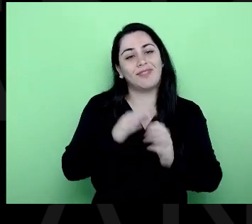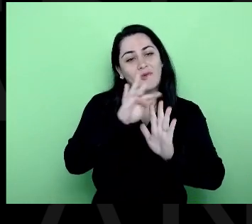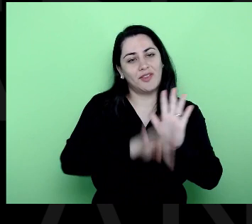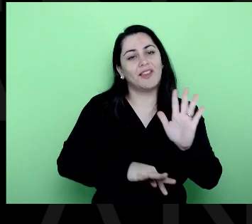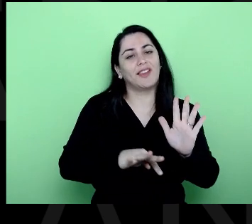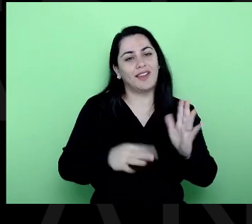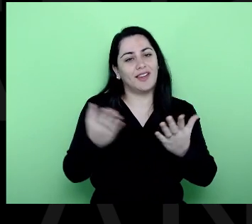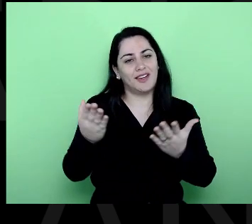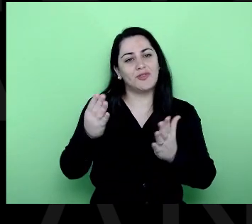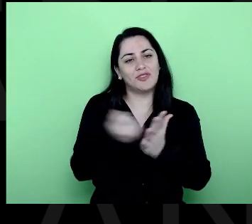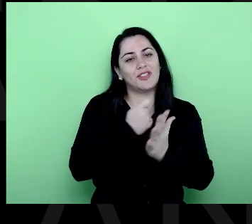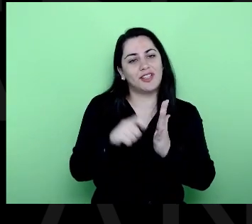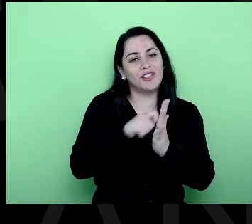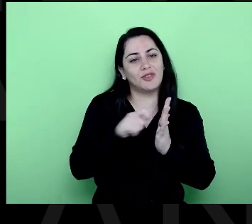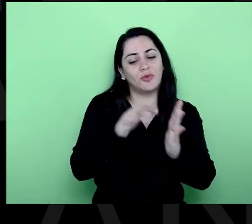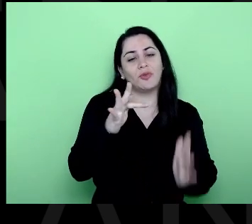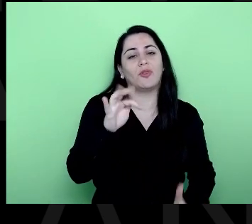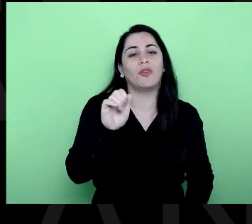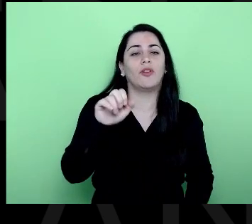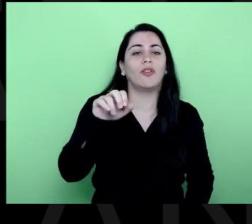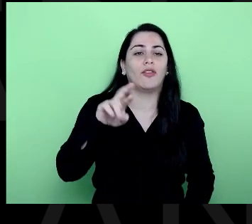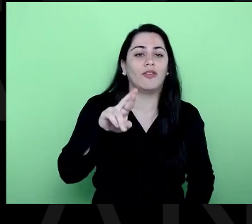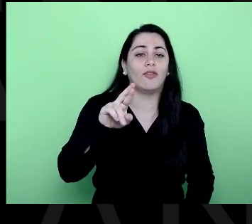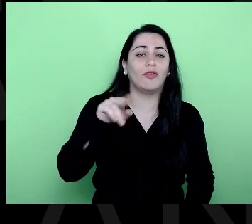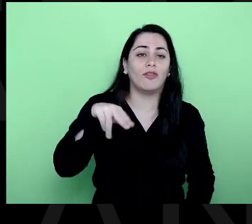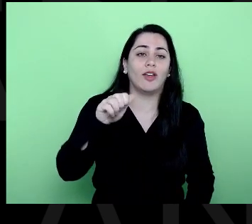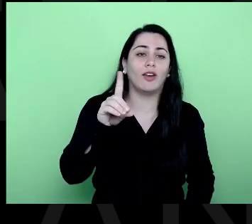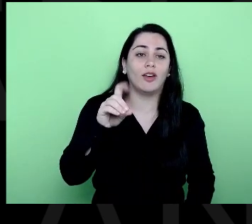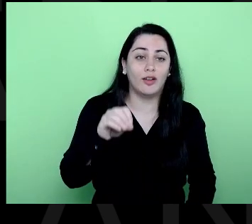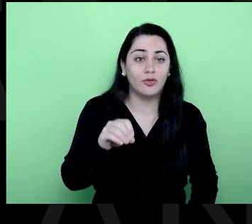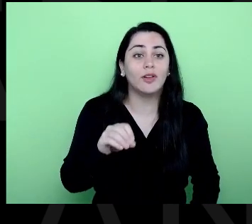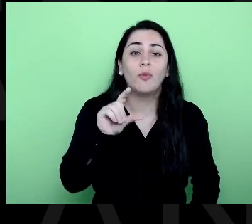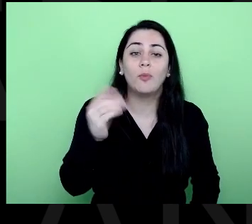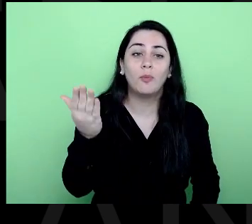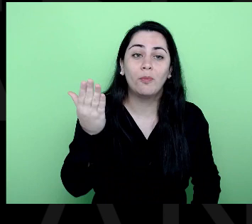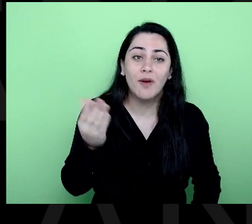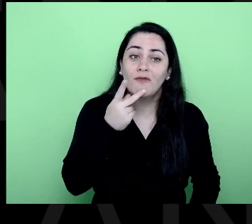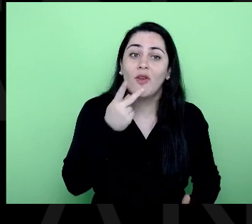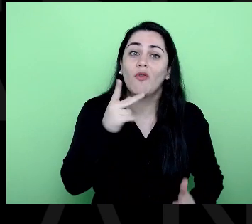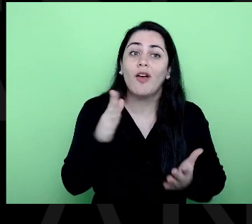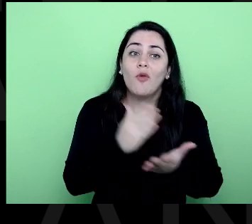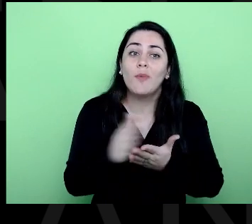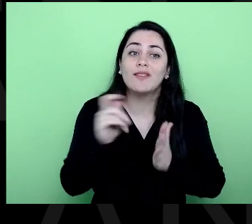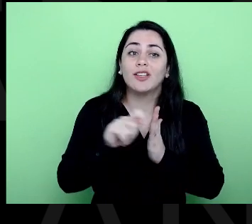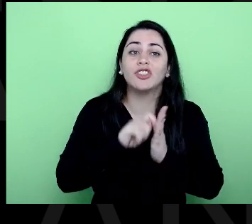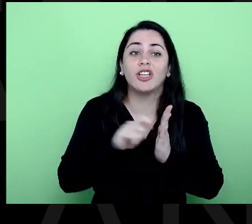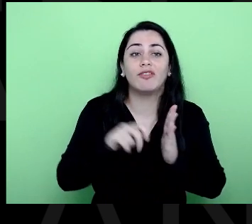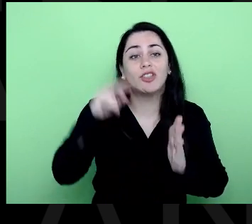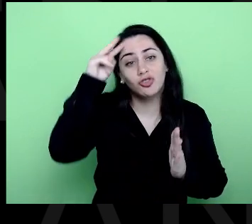Moraes. Inclusive, eu falei com ele esses dias, vem aí o Lula, né? O